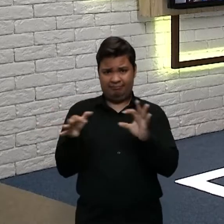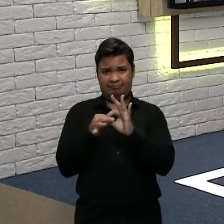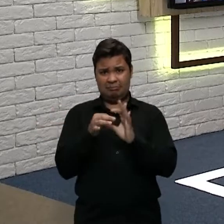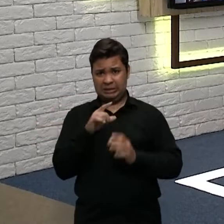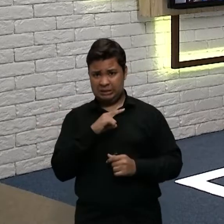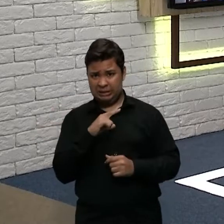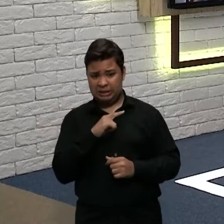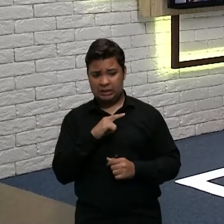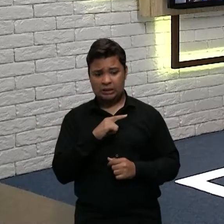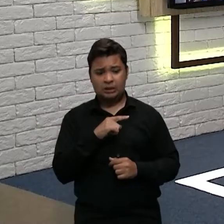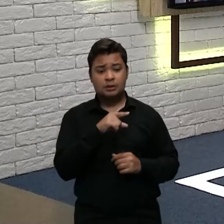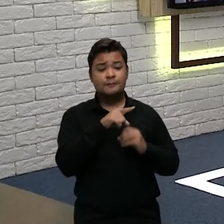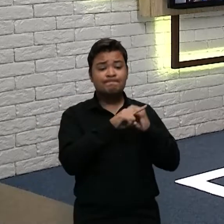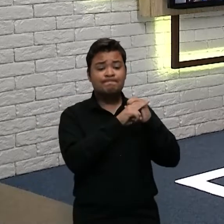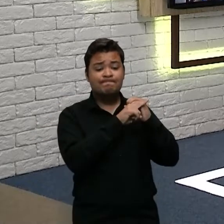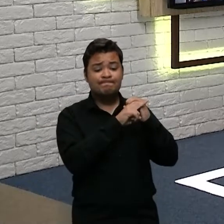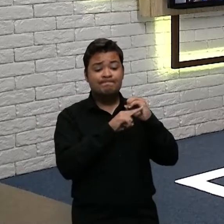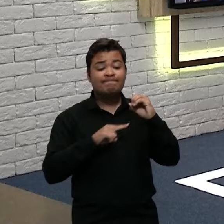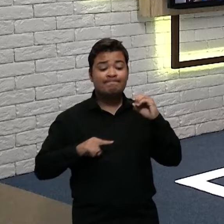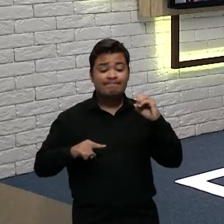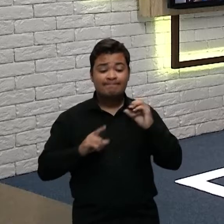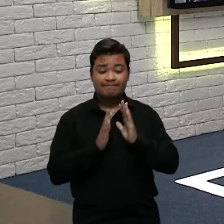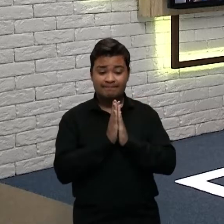Seu microfone, professora.